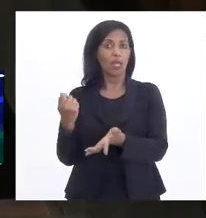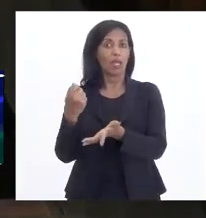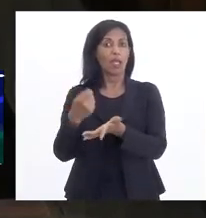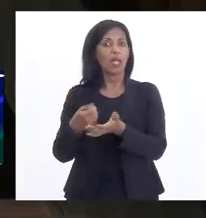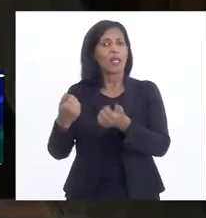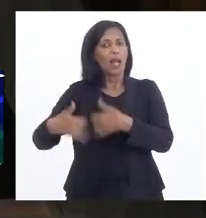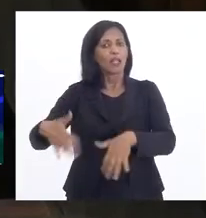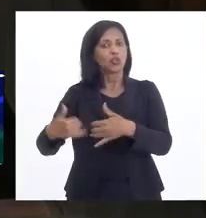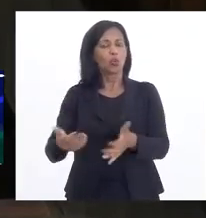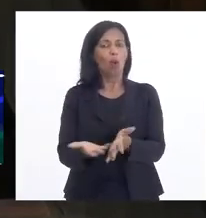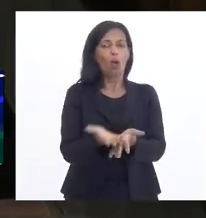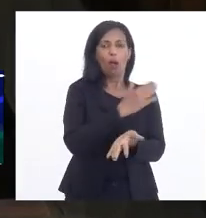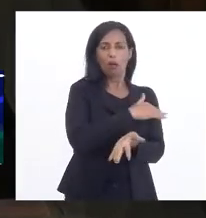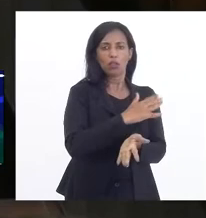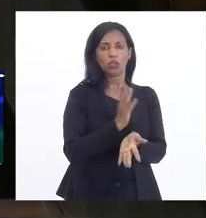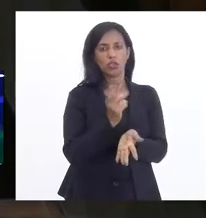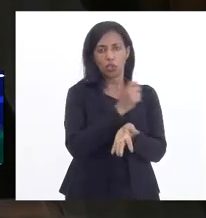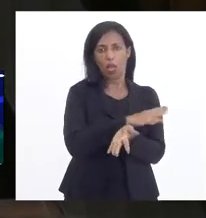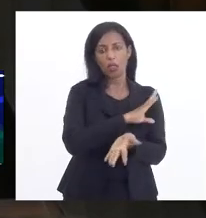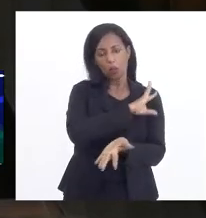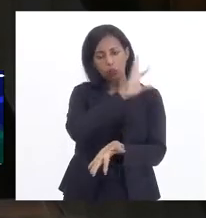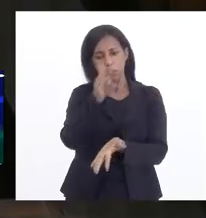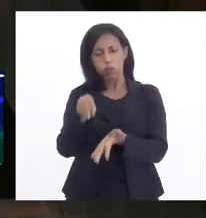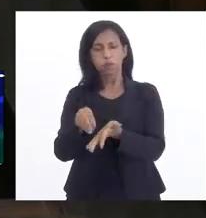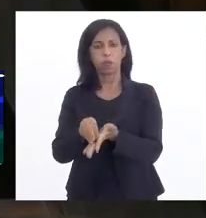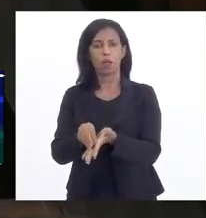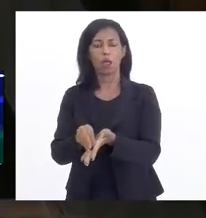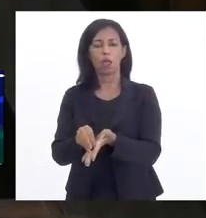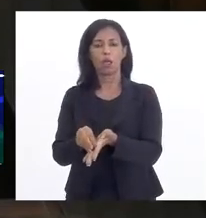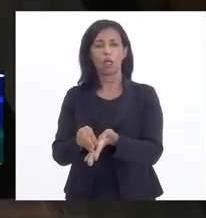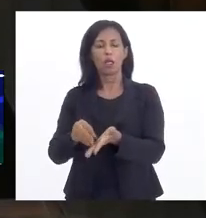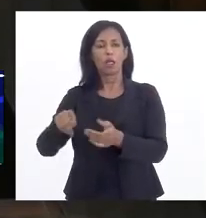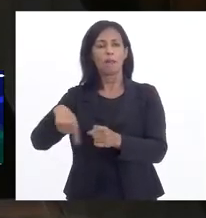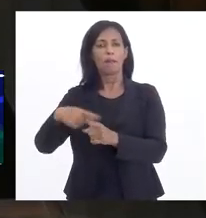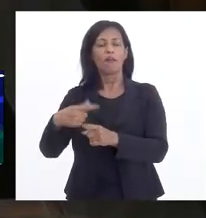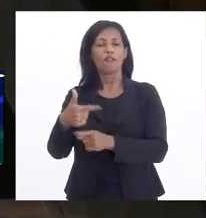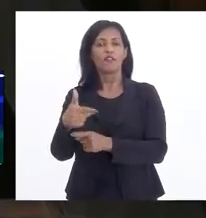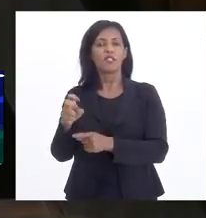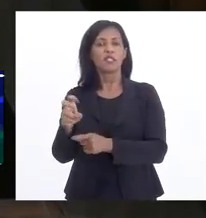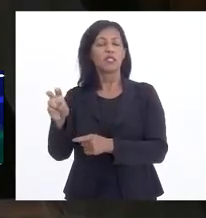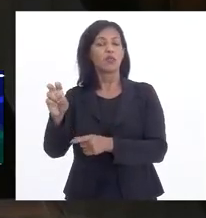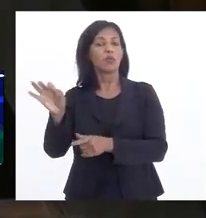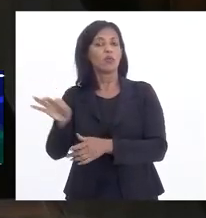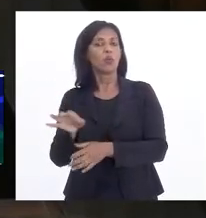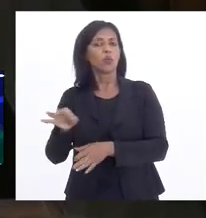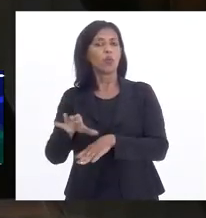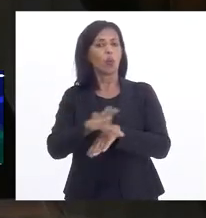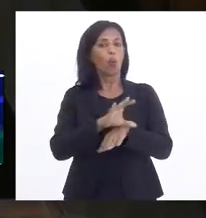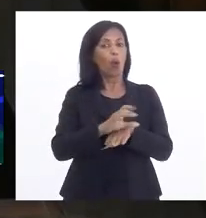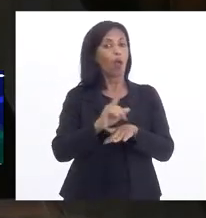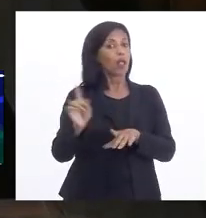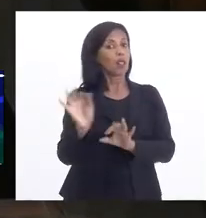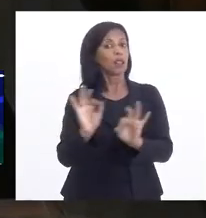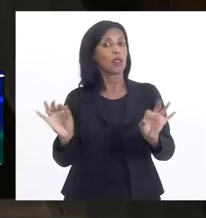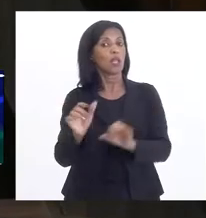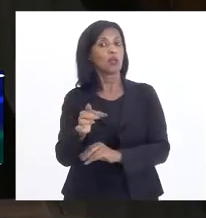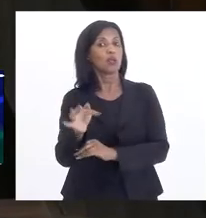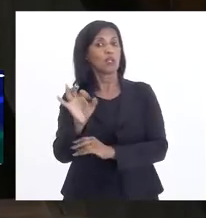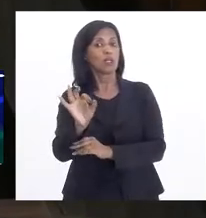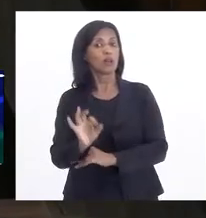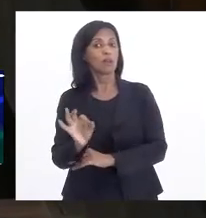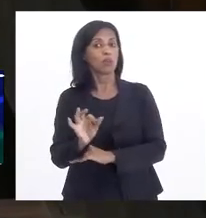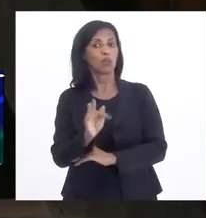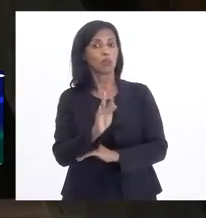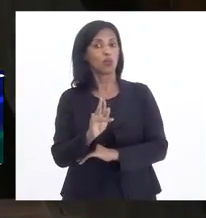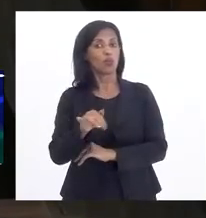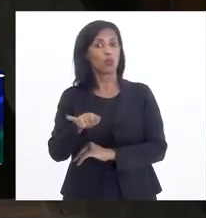não permite que esse valor seja incluído, né, nos 25% constitucionais, nem nos 70% de valorização do